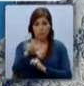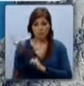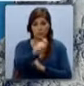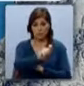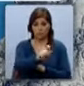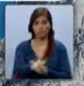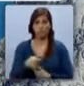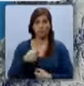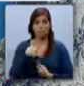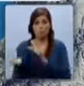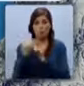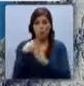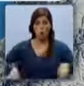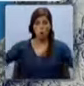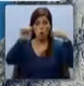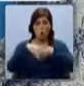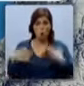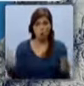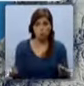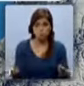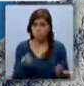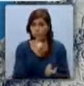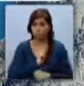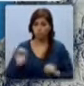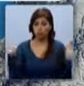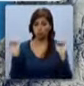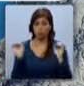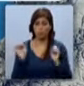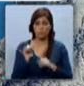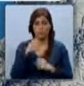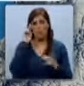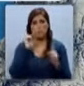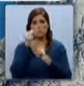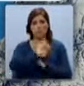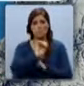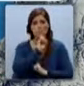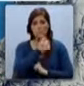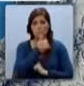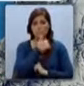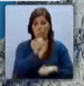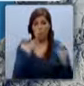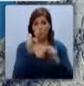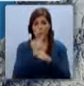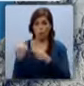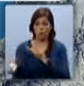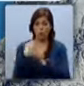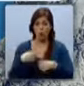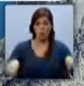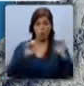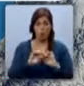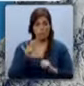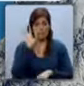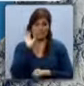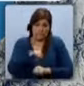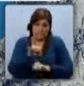Eu não fui notificado de nada. E do seu ponto de vista, não há decisão porque não há notificação? Pois, se houvesse uma